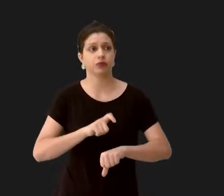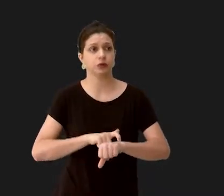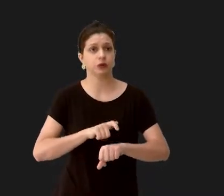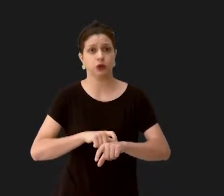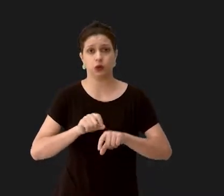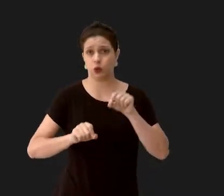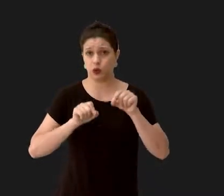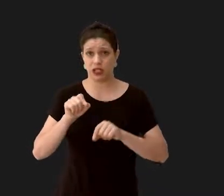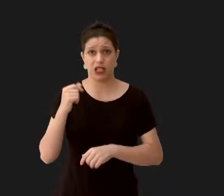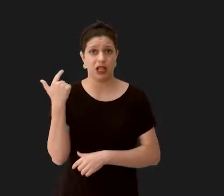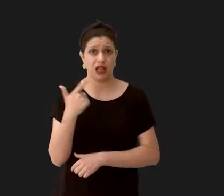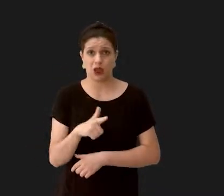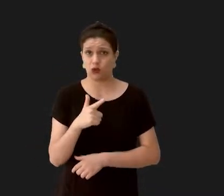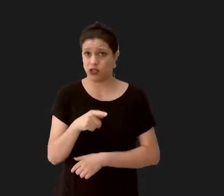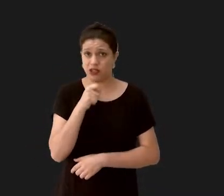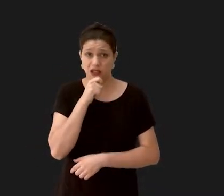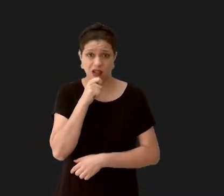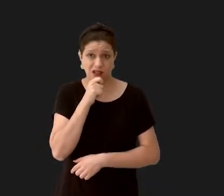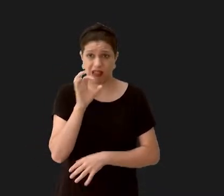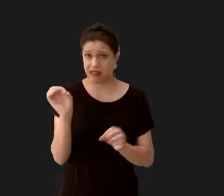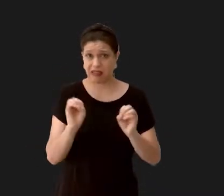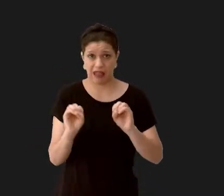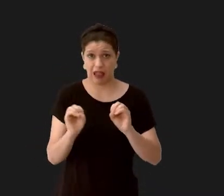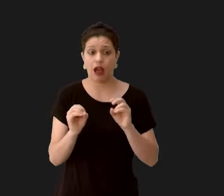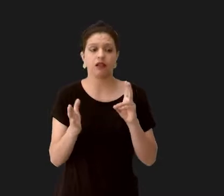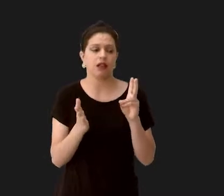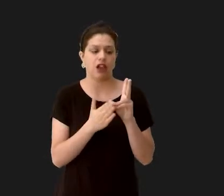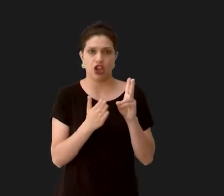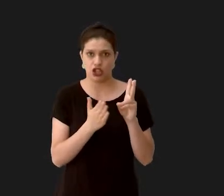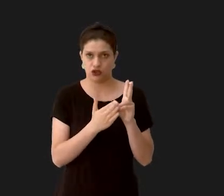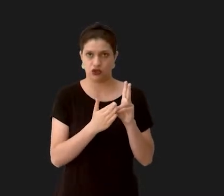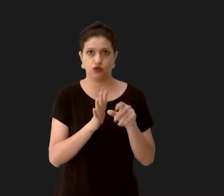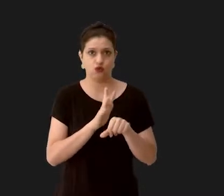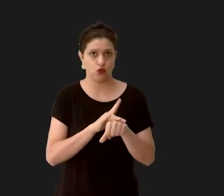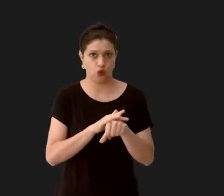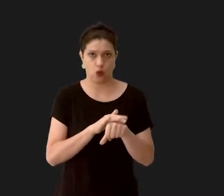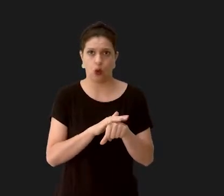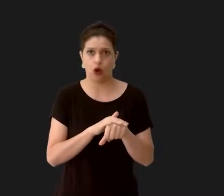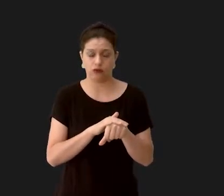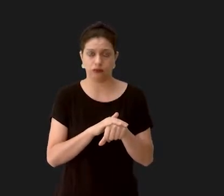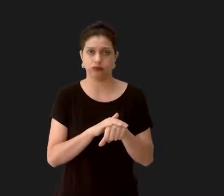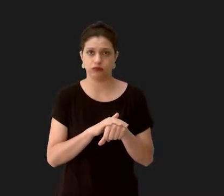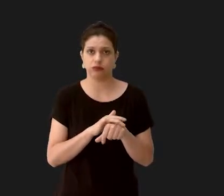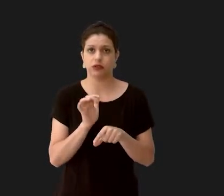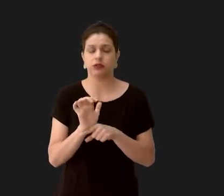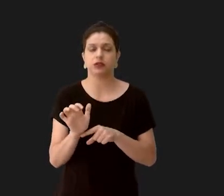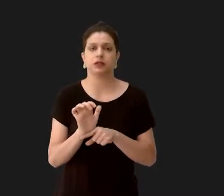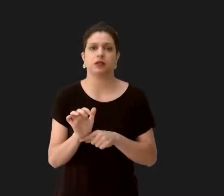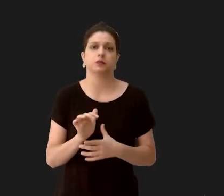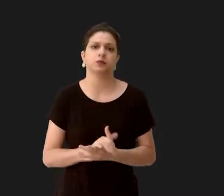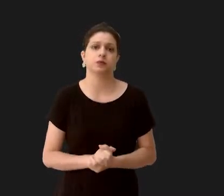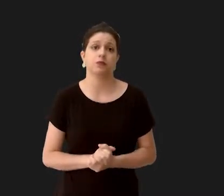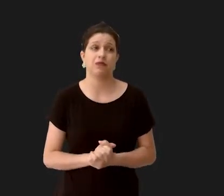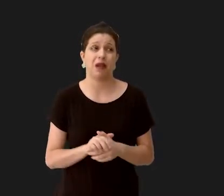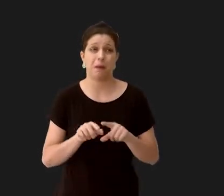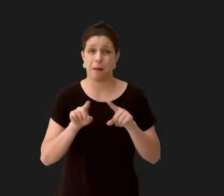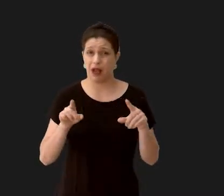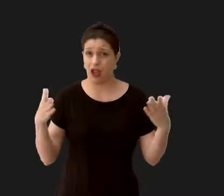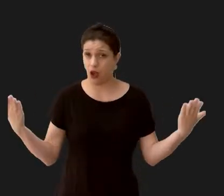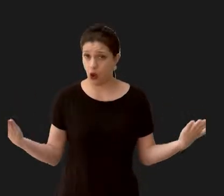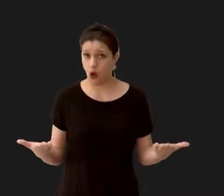Naquele momento não tinha nenhum caso indígena e era muito pouco caso no